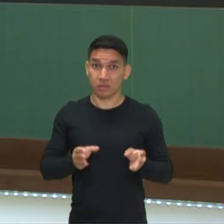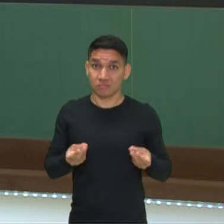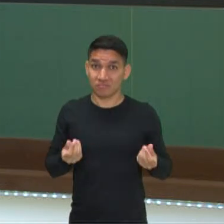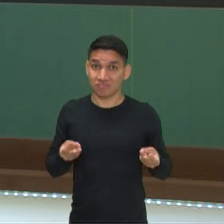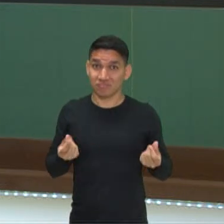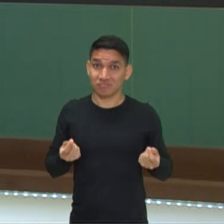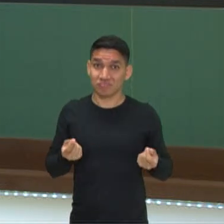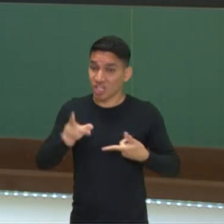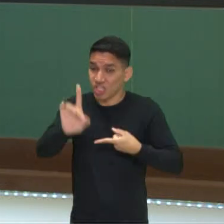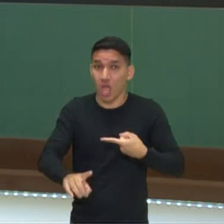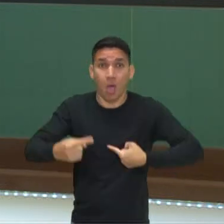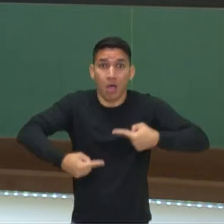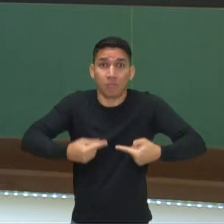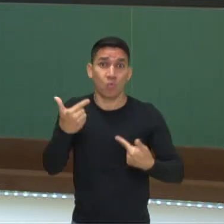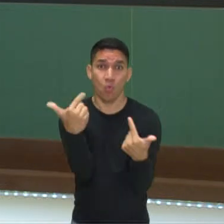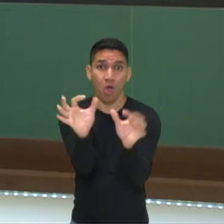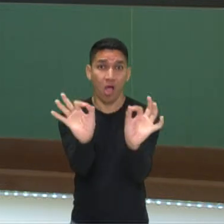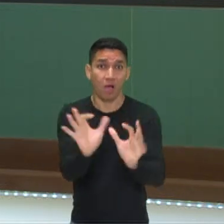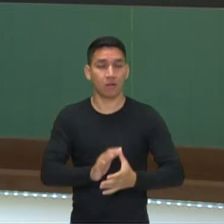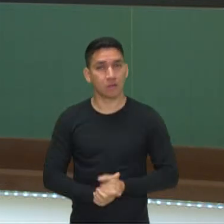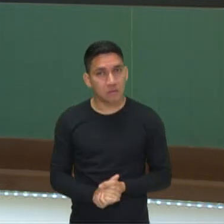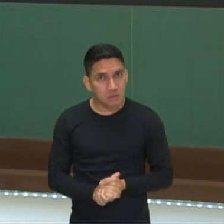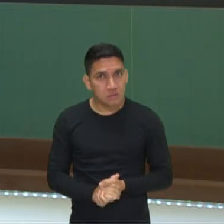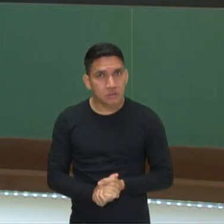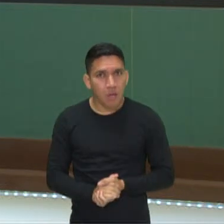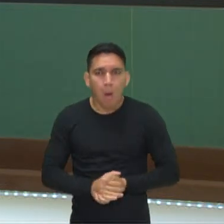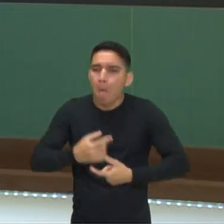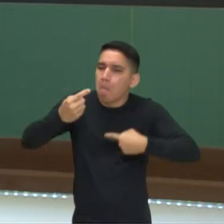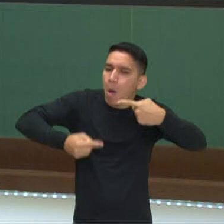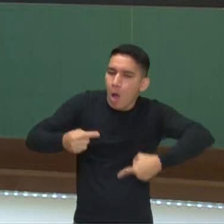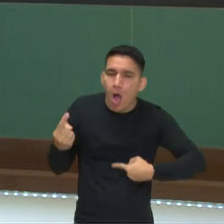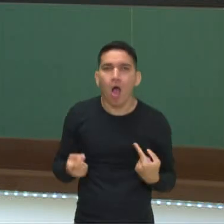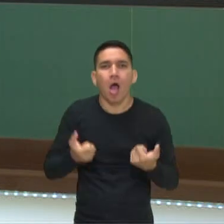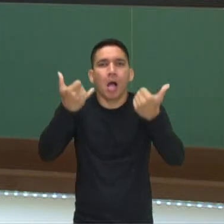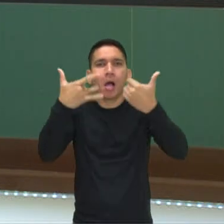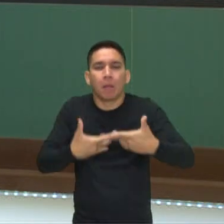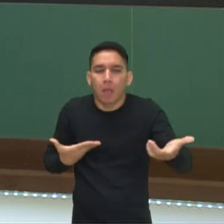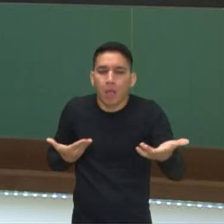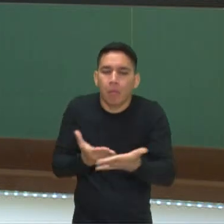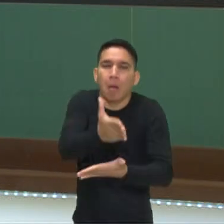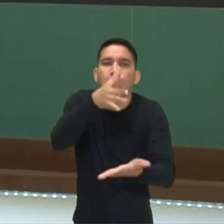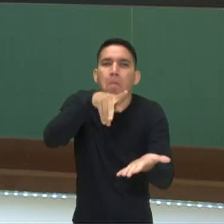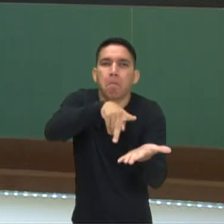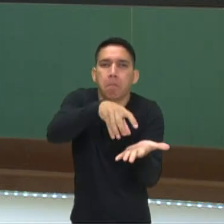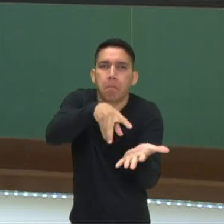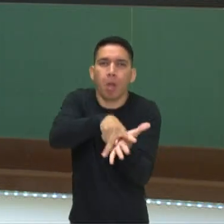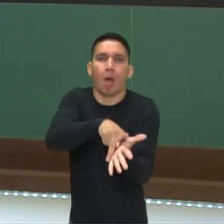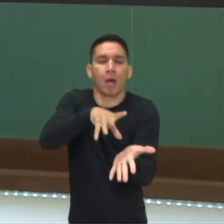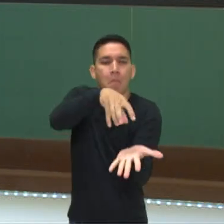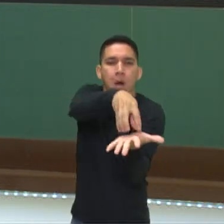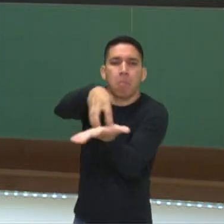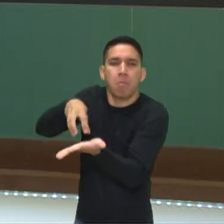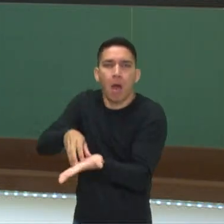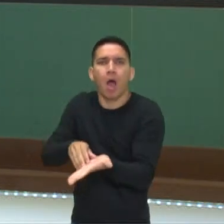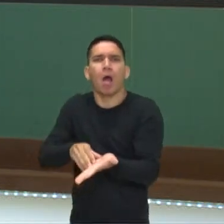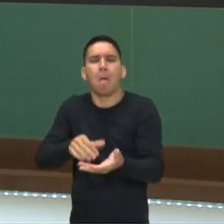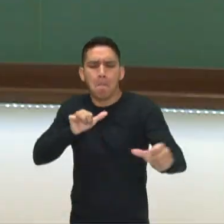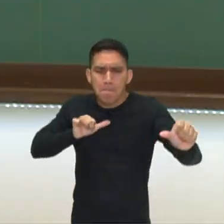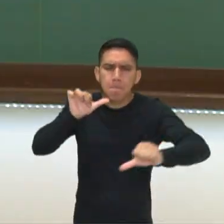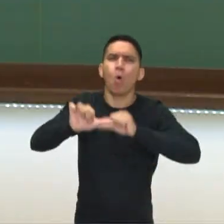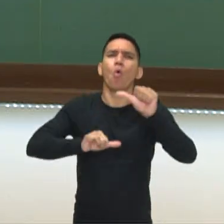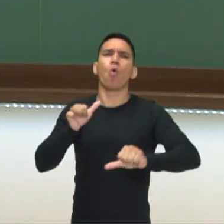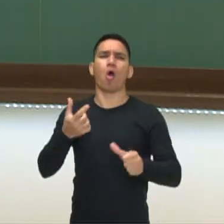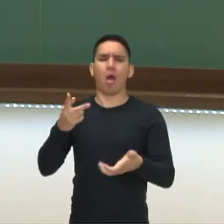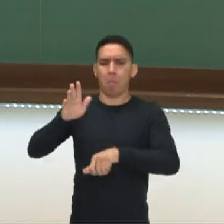direitos políticos, né? Eles não vão conseguir, politicamente, através das instituições, modificar a sua realidade, né? E vão